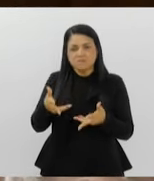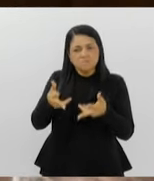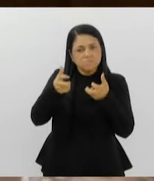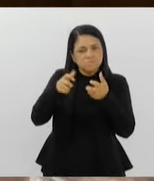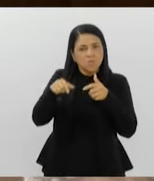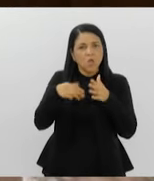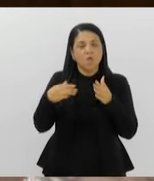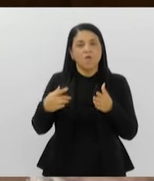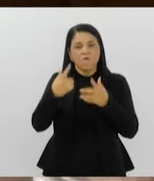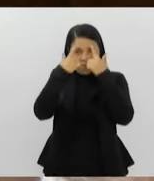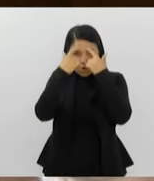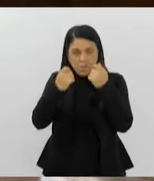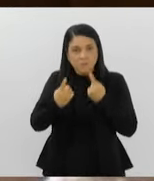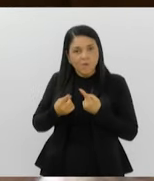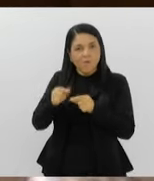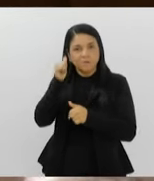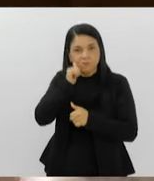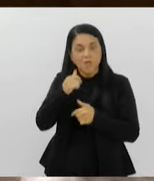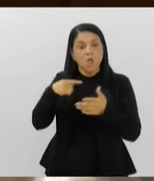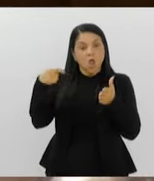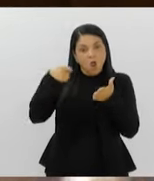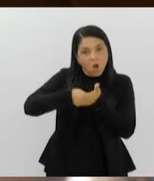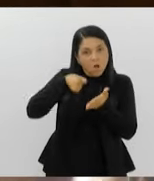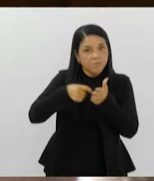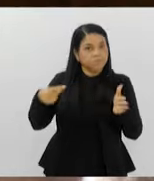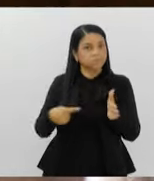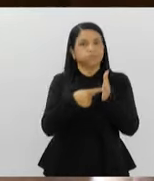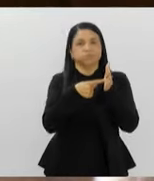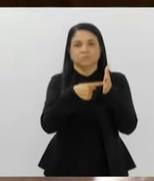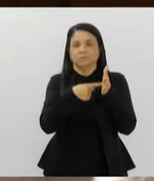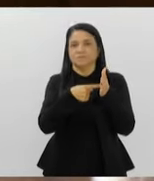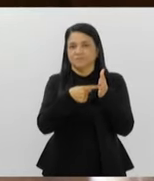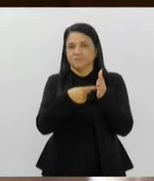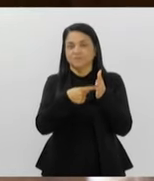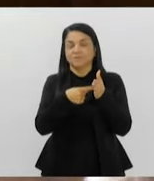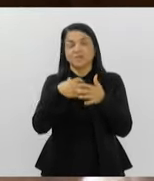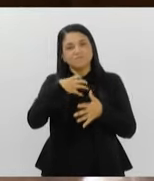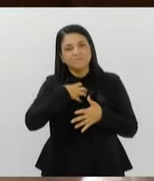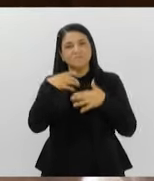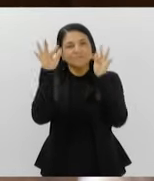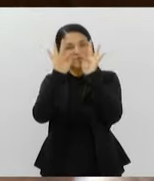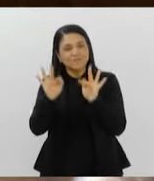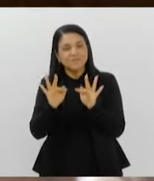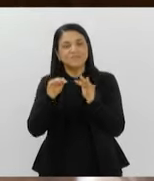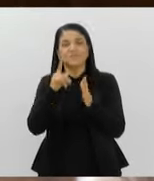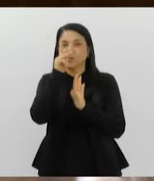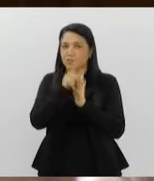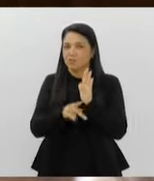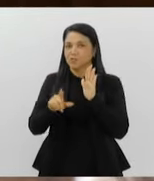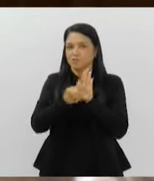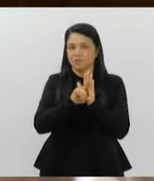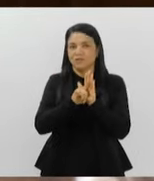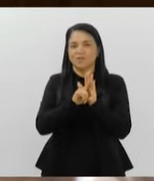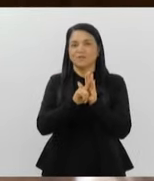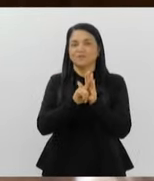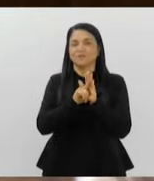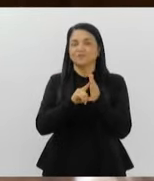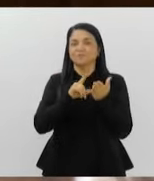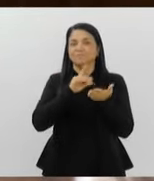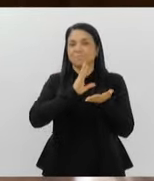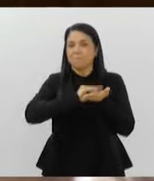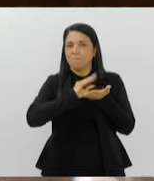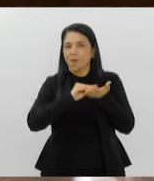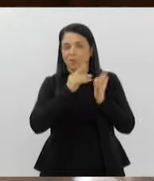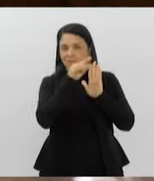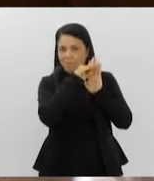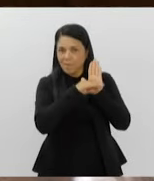é obrigado a denunciar. Então, assim, fiquei muito feliz desse projeto vir aqui ao plenário para ser votado, e o parecer